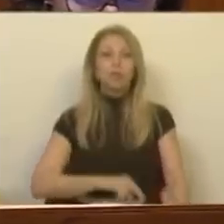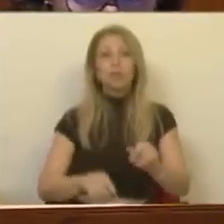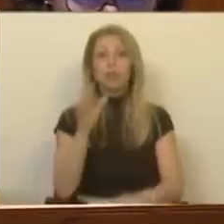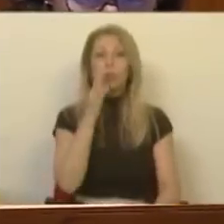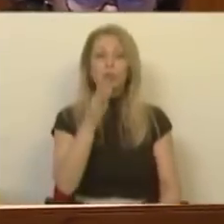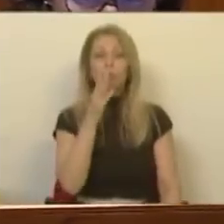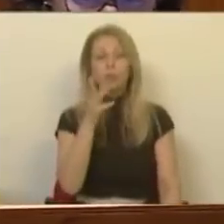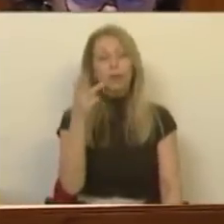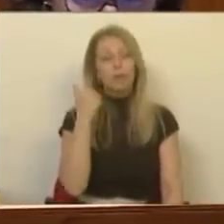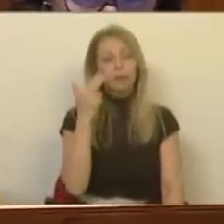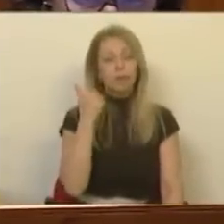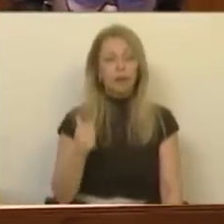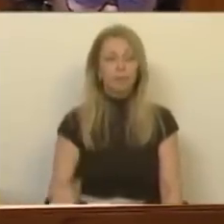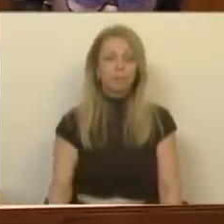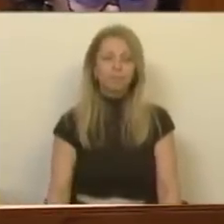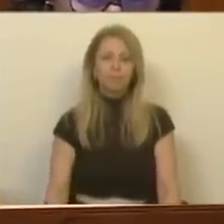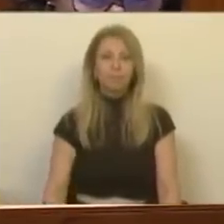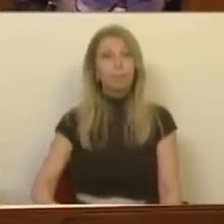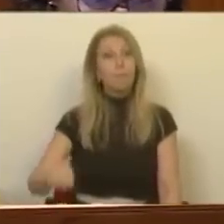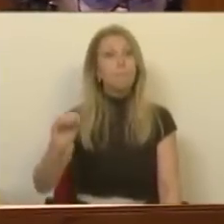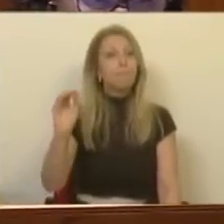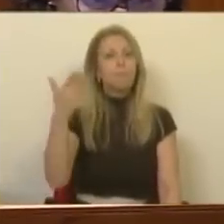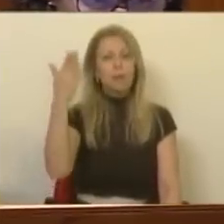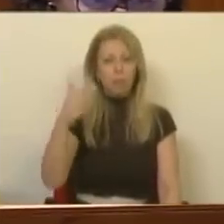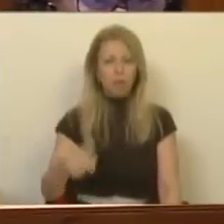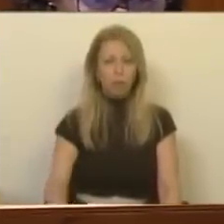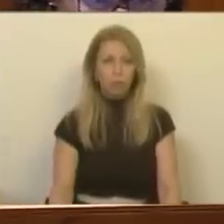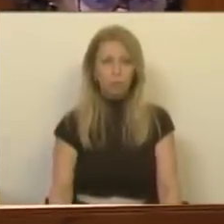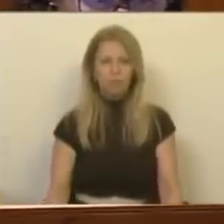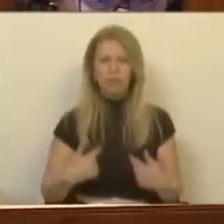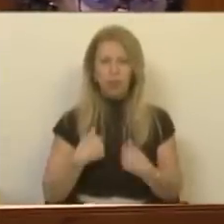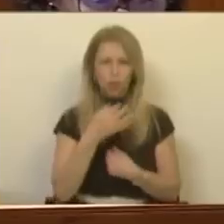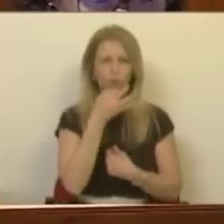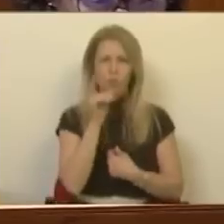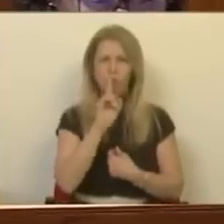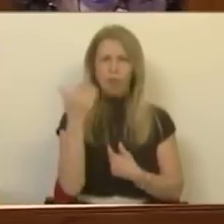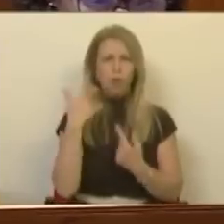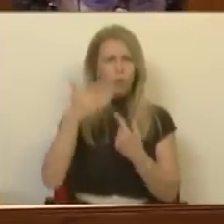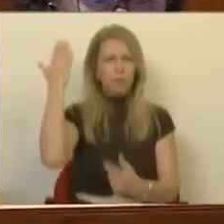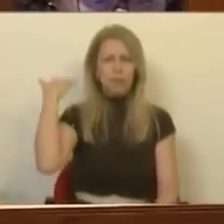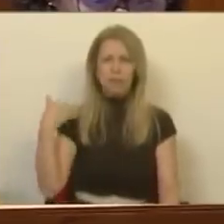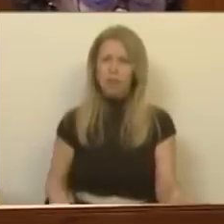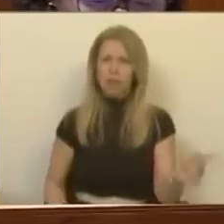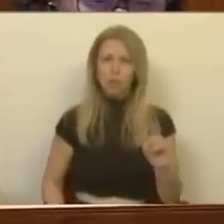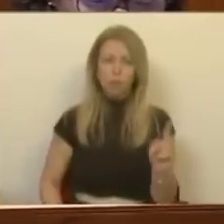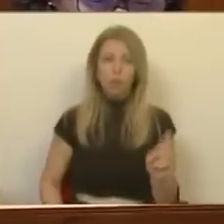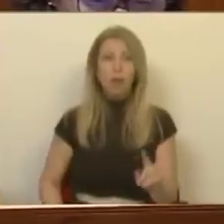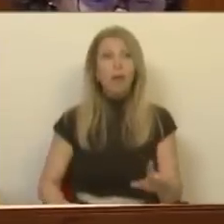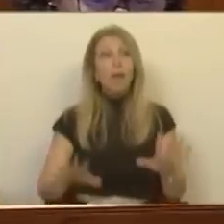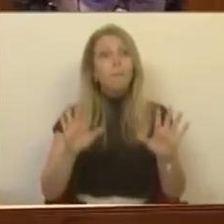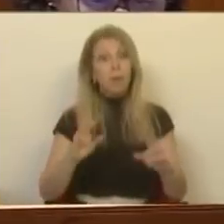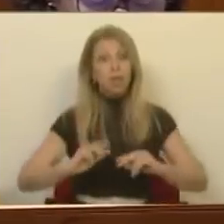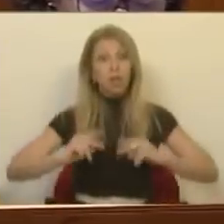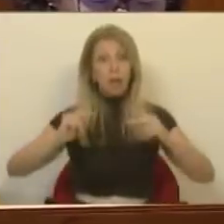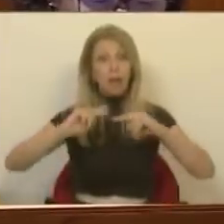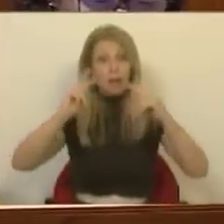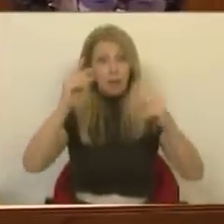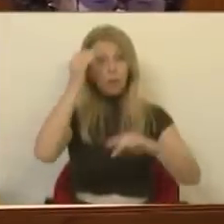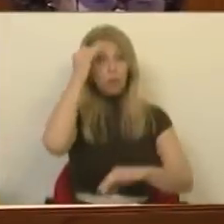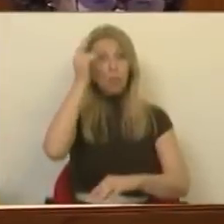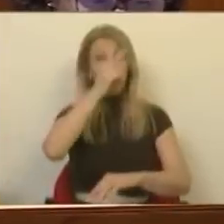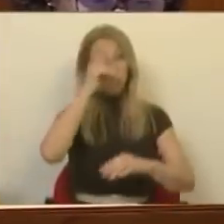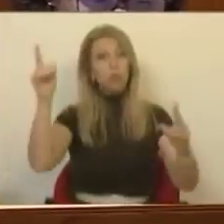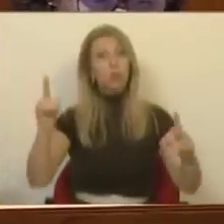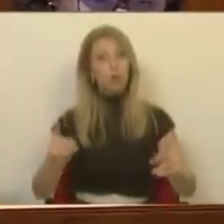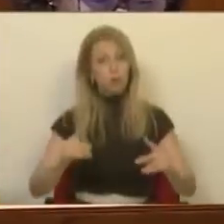André Ventura em primeiro lugar eu não vou falar sobre o passado mas a carreira dos professores foi visto como gelada